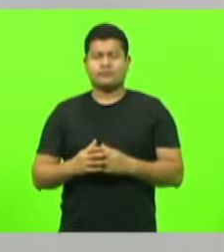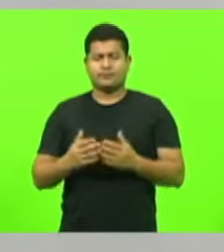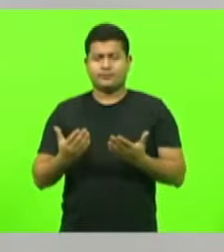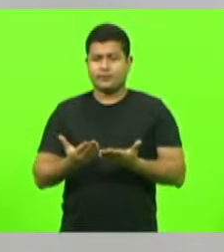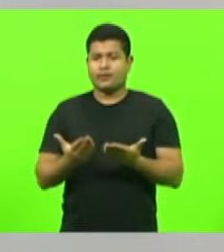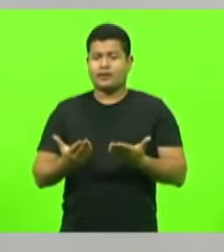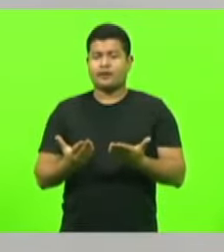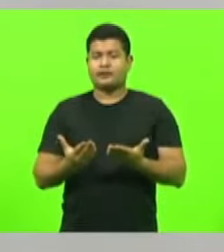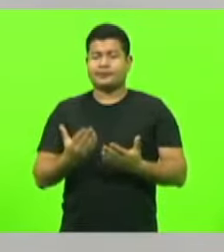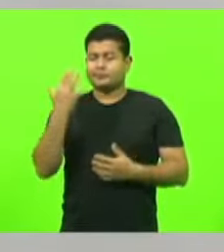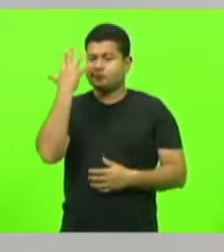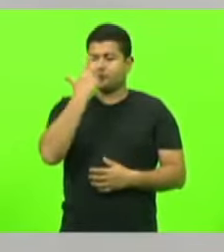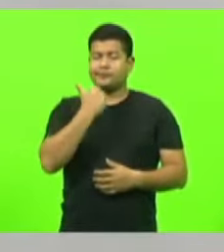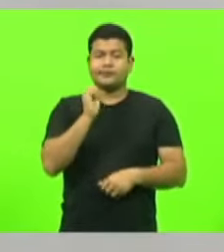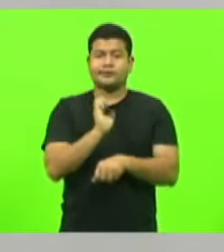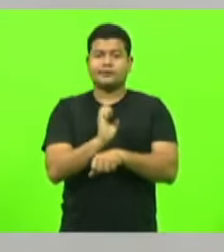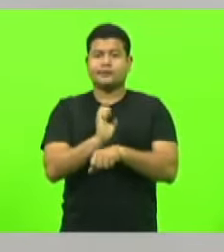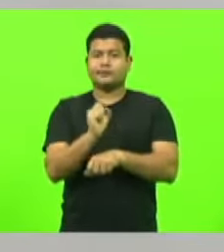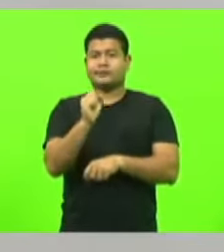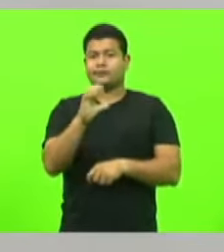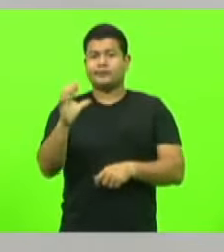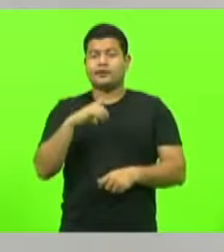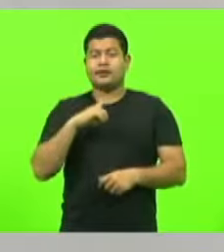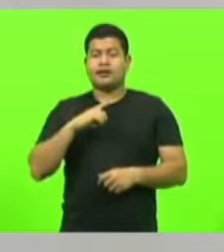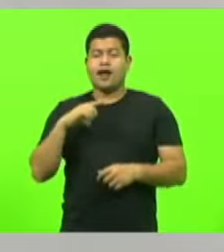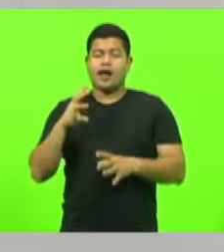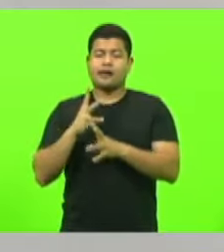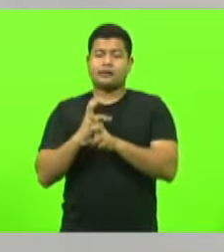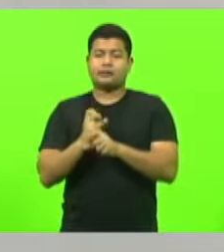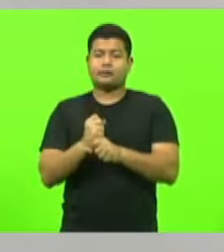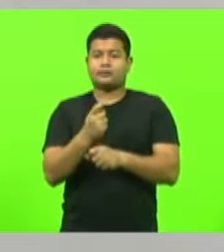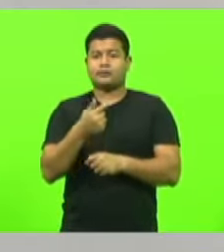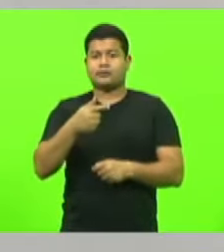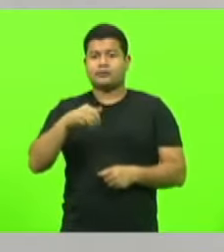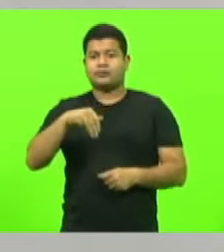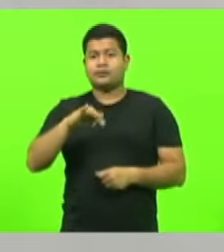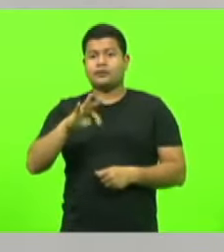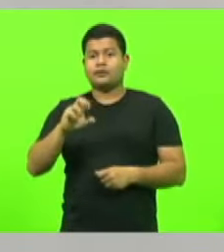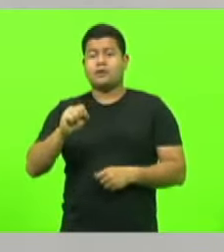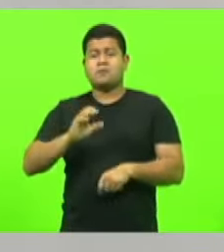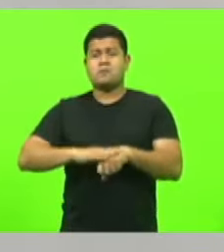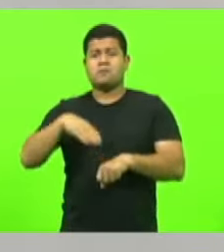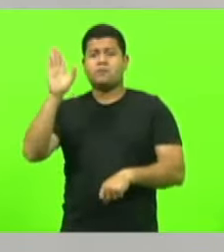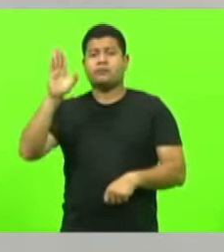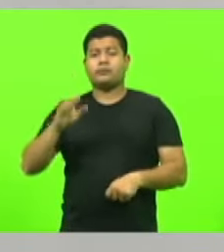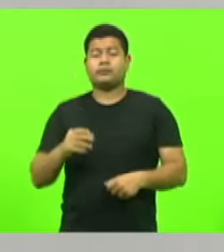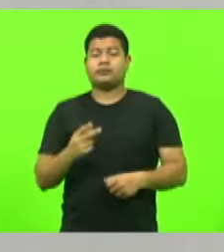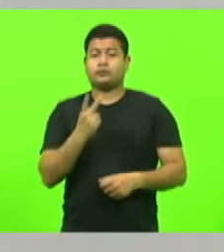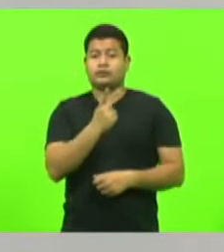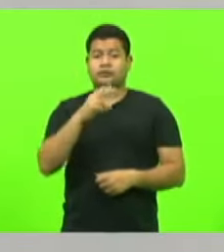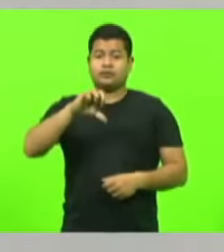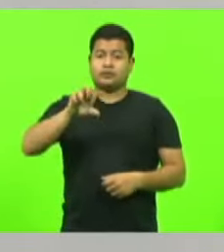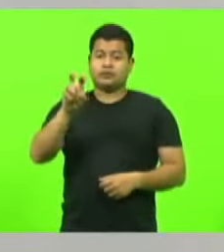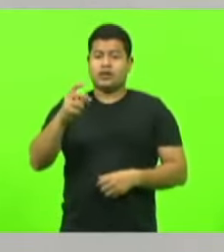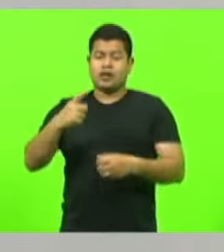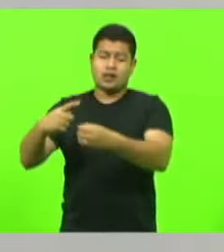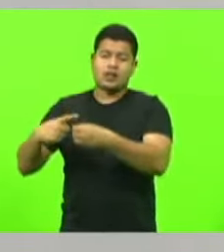santa Catarina, 7 milhões e 100 mil habitantes, 295